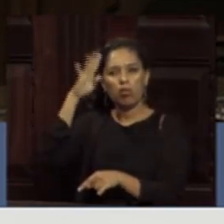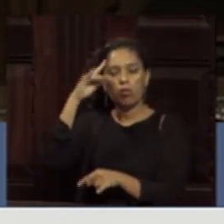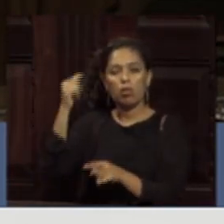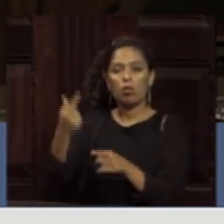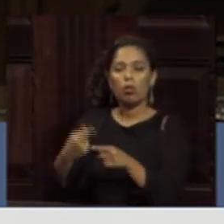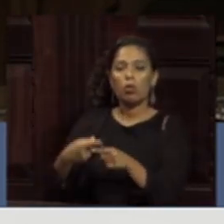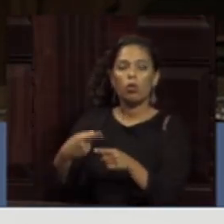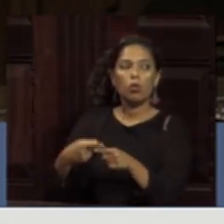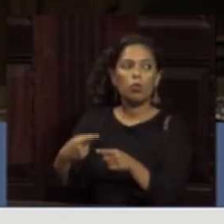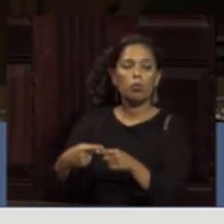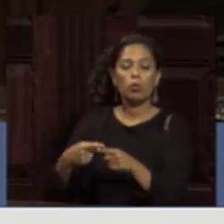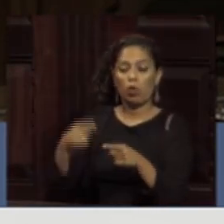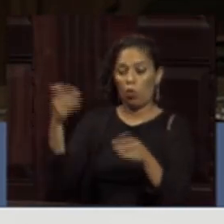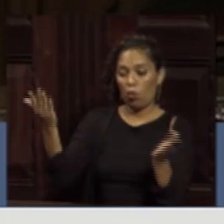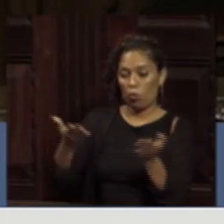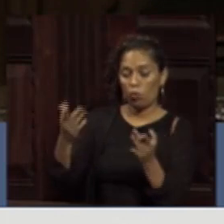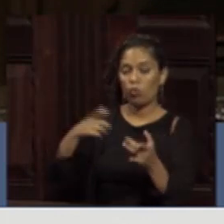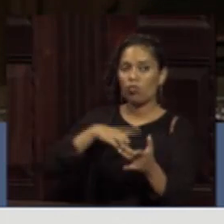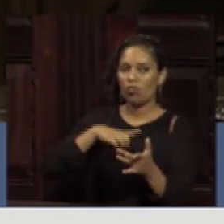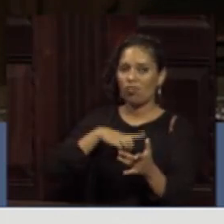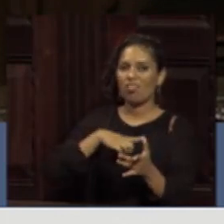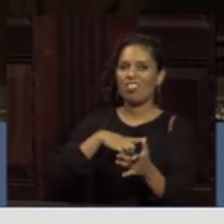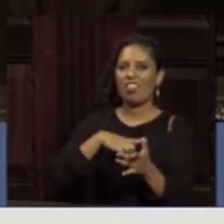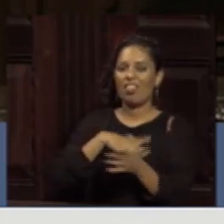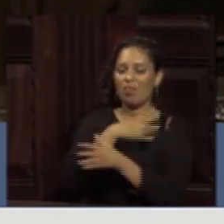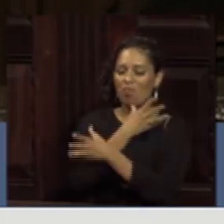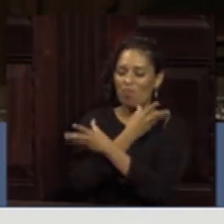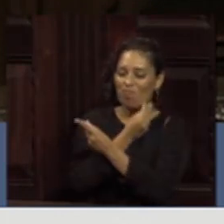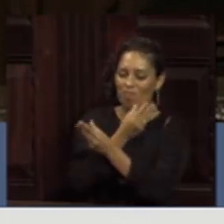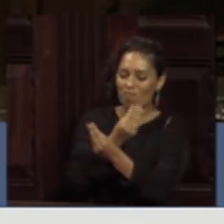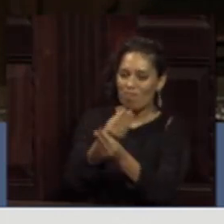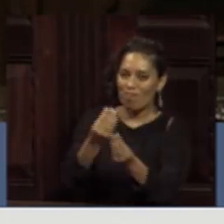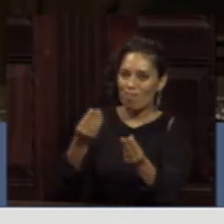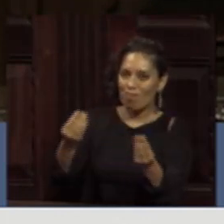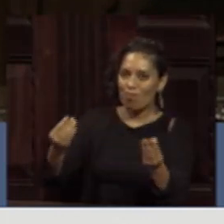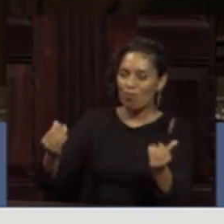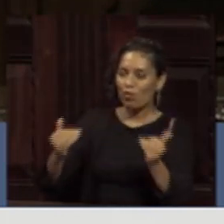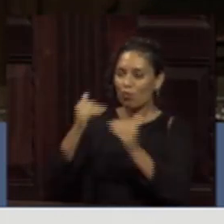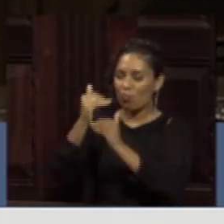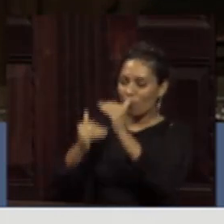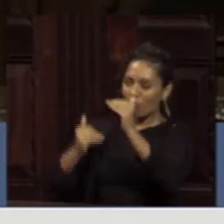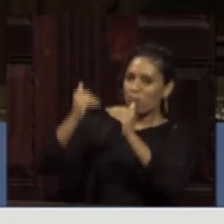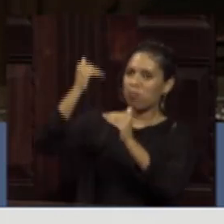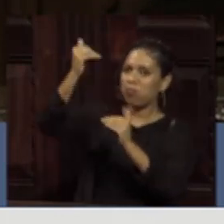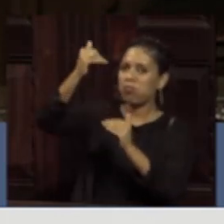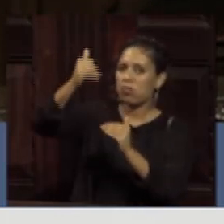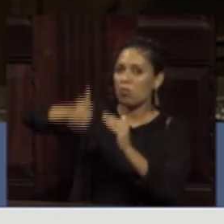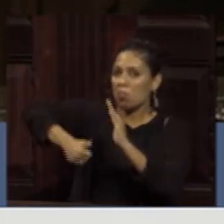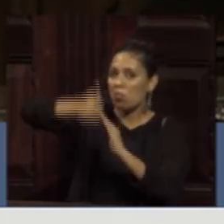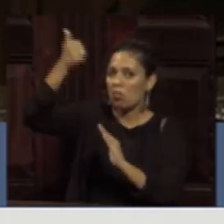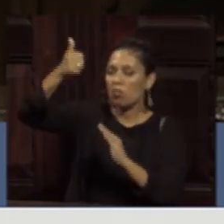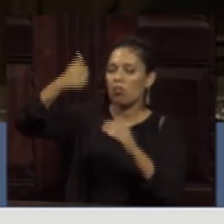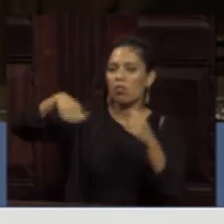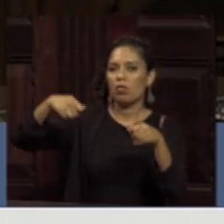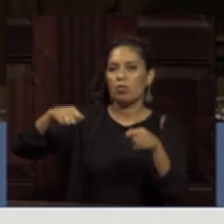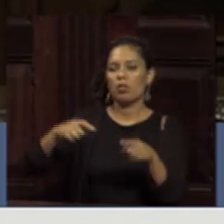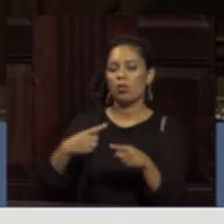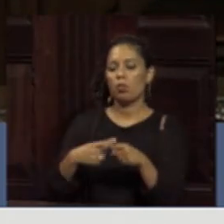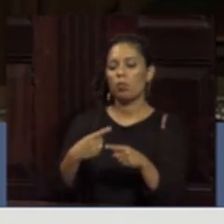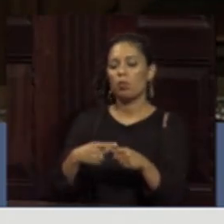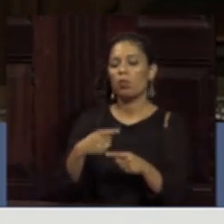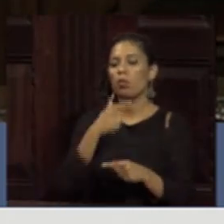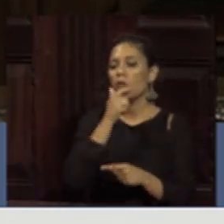porque ainda há muito a avançar. Quando ontem,